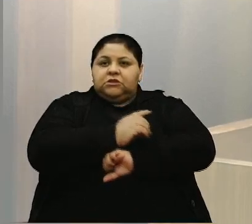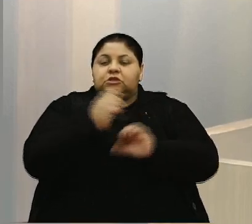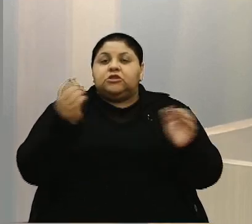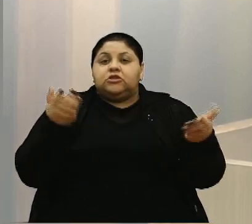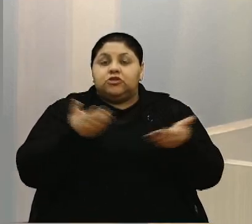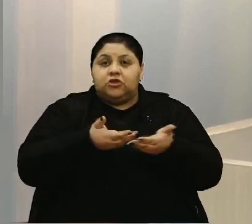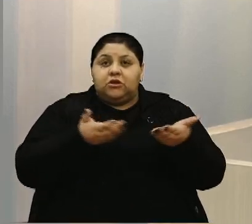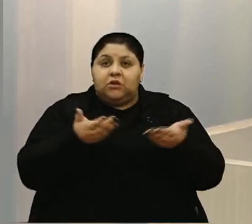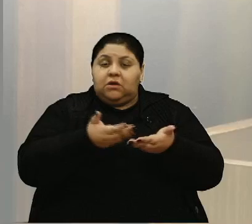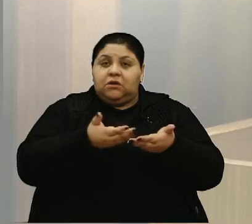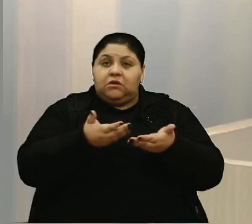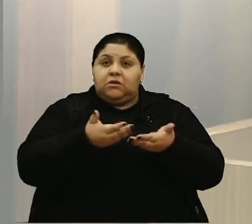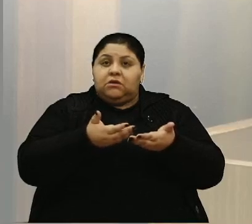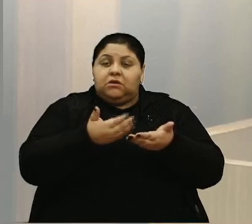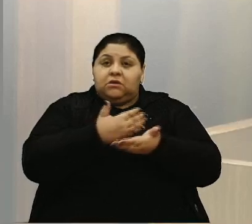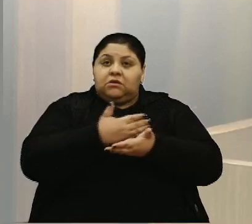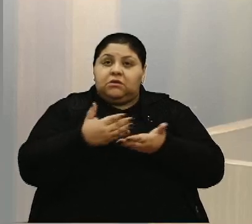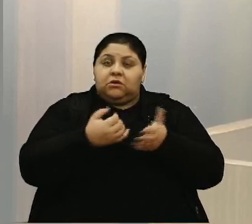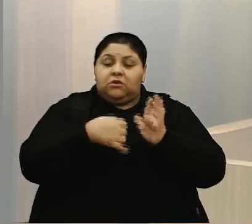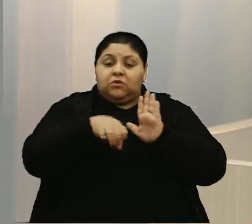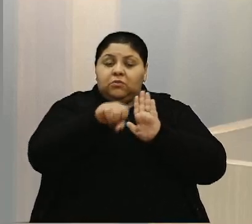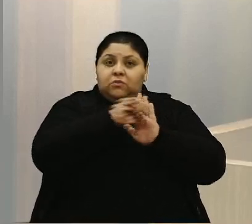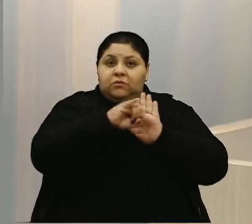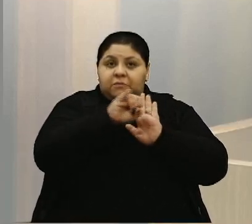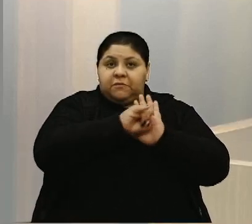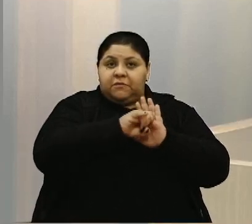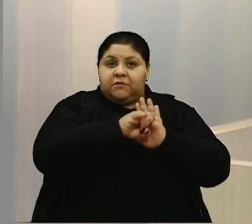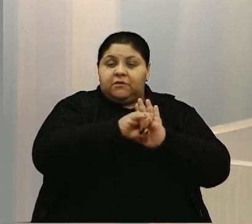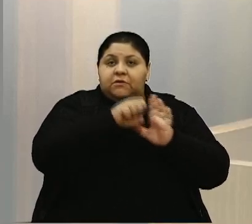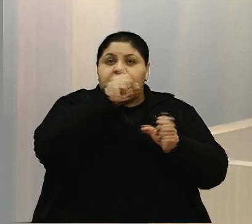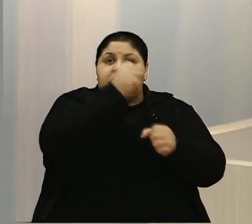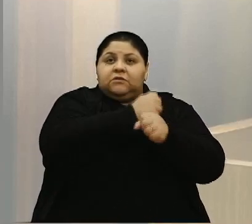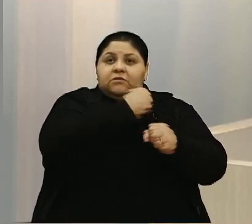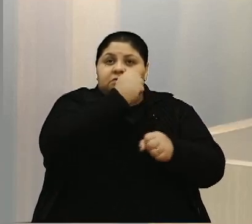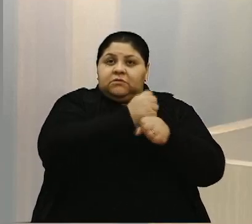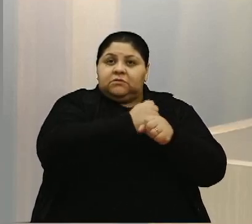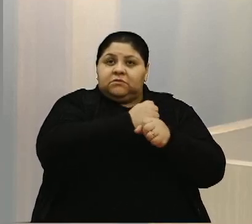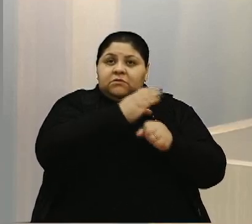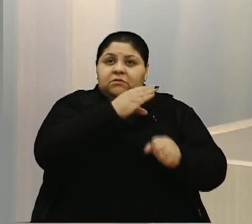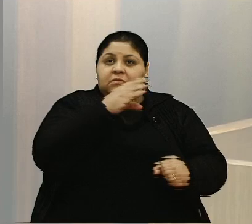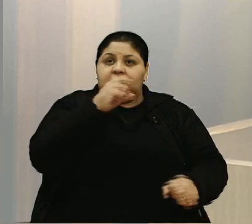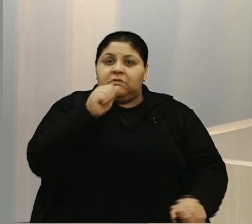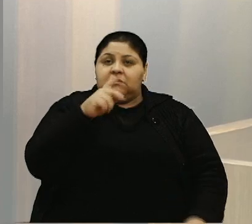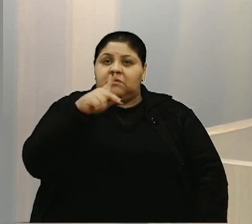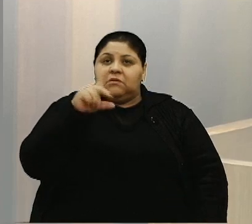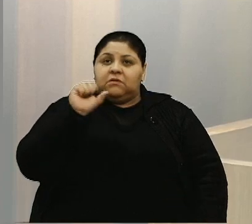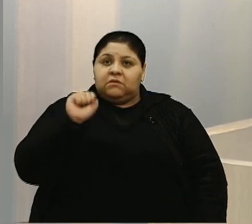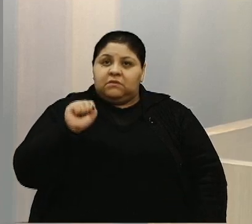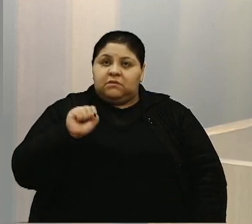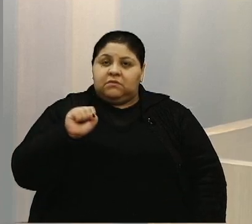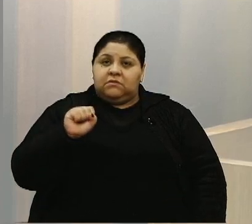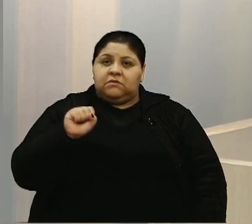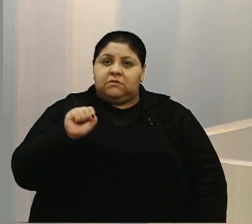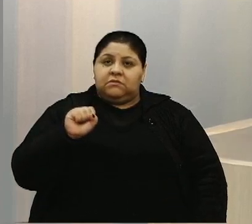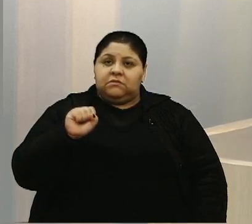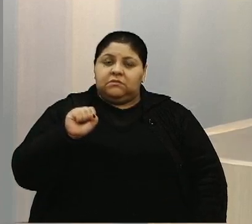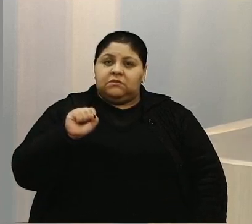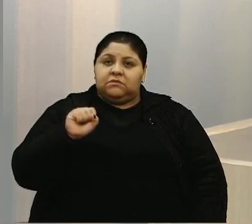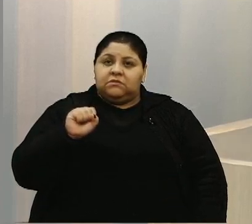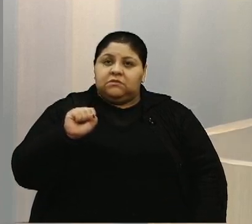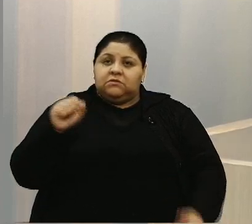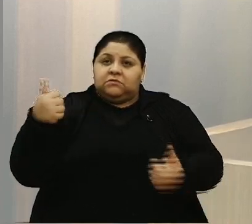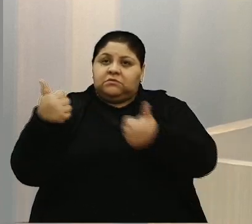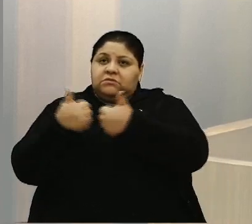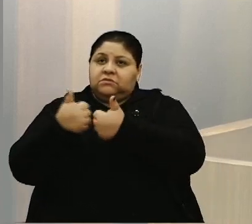estarão sendo lançados os editais para a reforma do CAPS, né? O CAPS ali ao lado